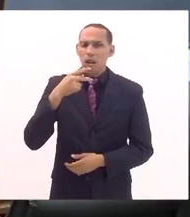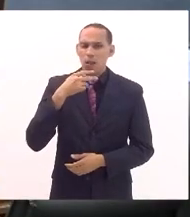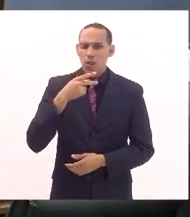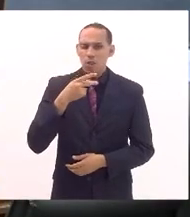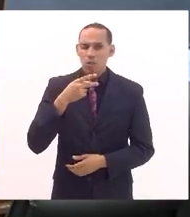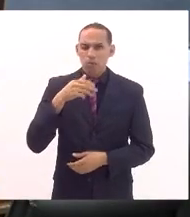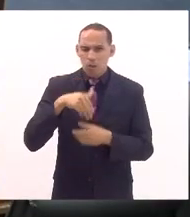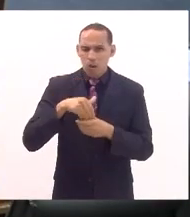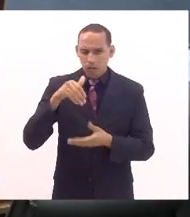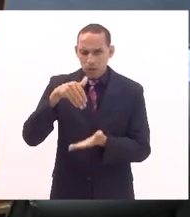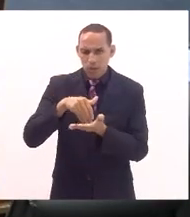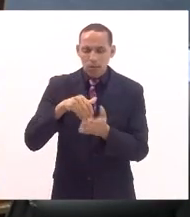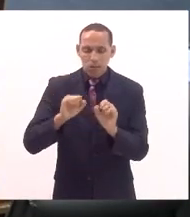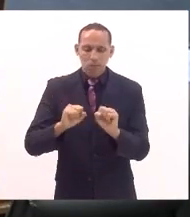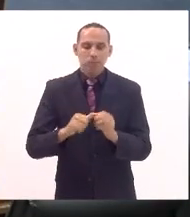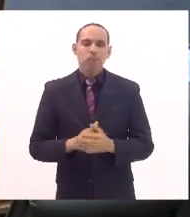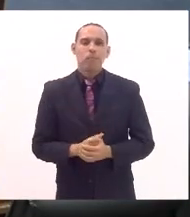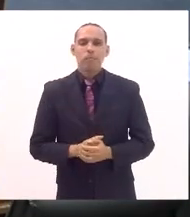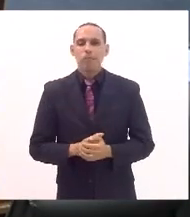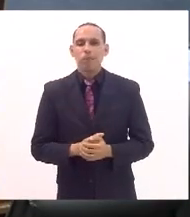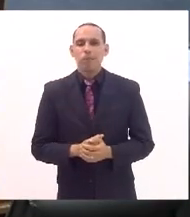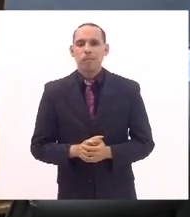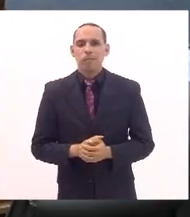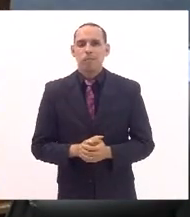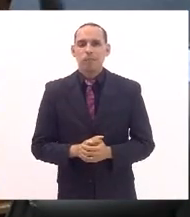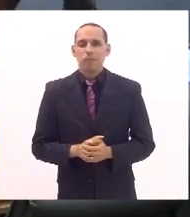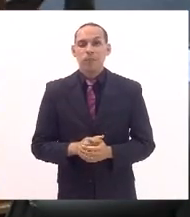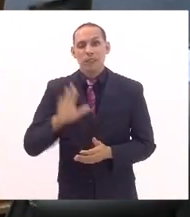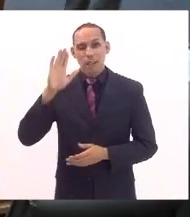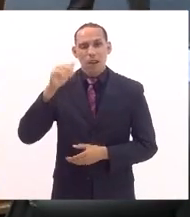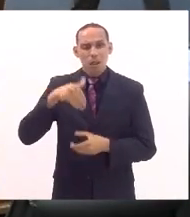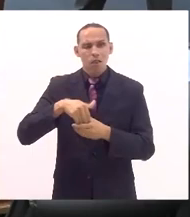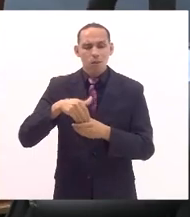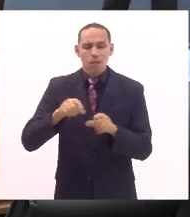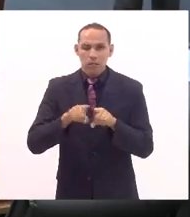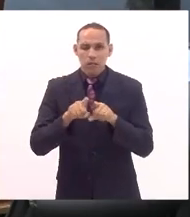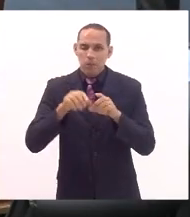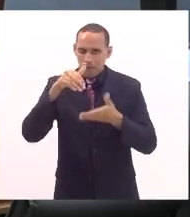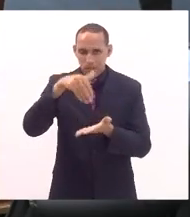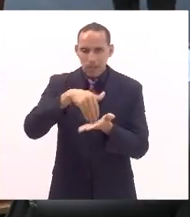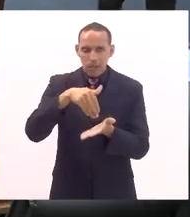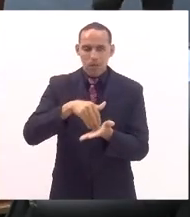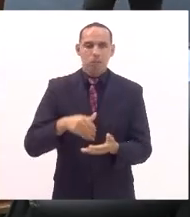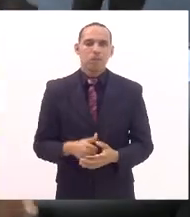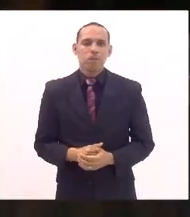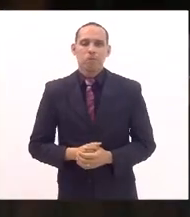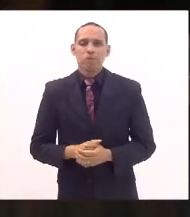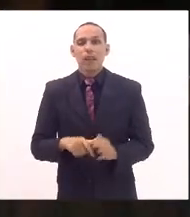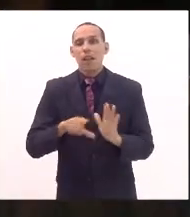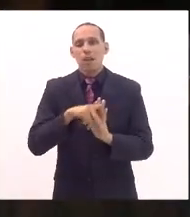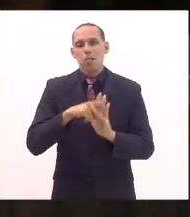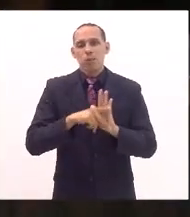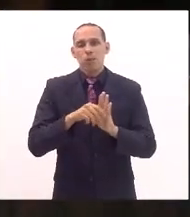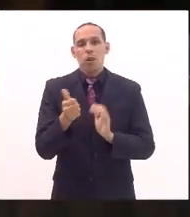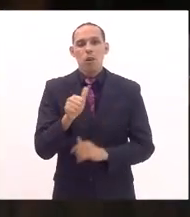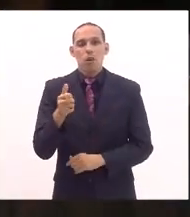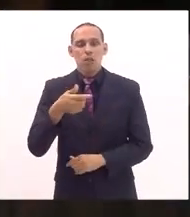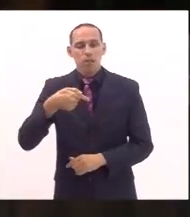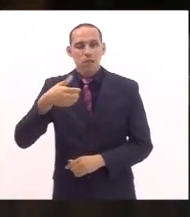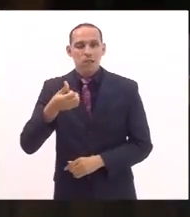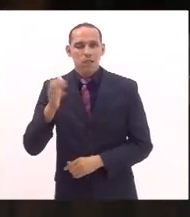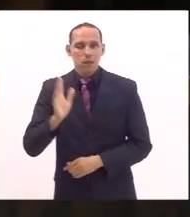ao final tá bom aquela declara avó também ao final Oi hoje é que a solução antes